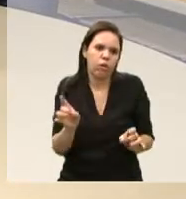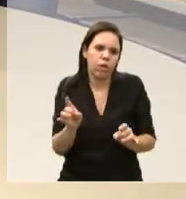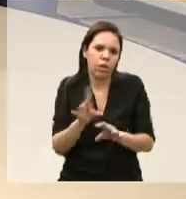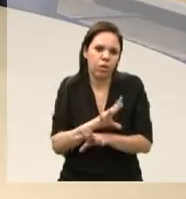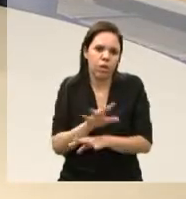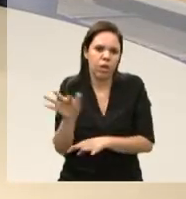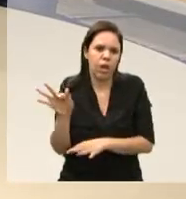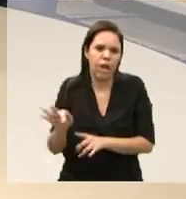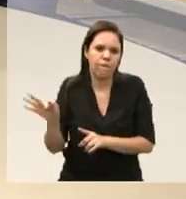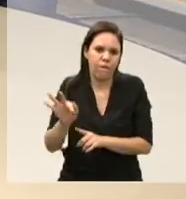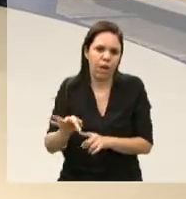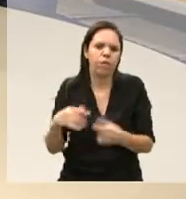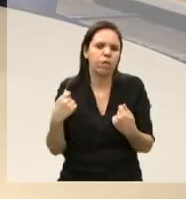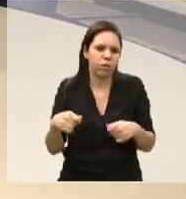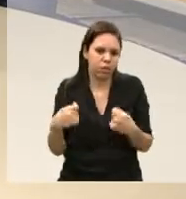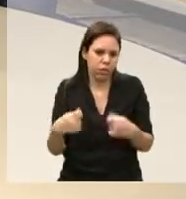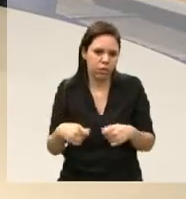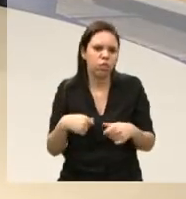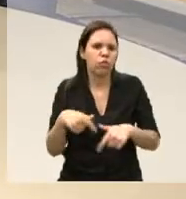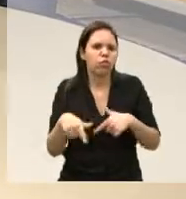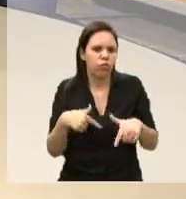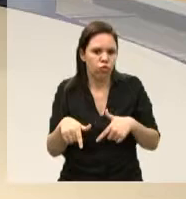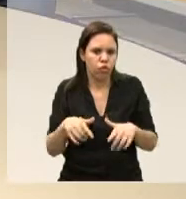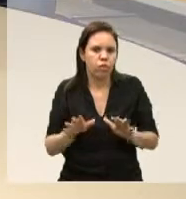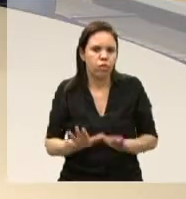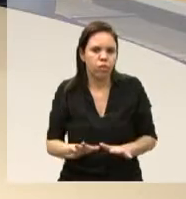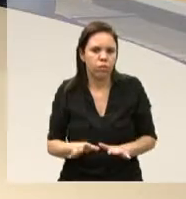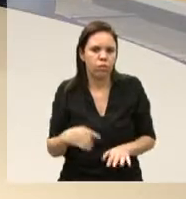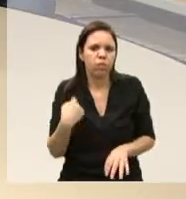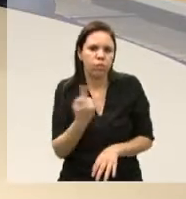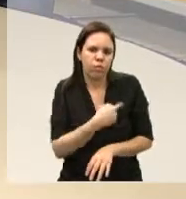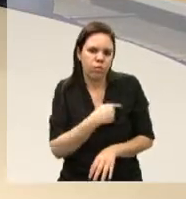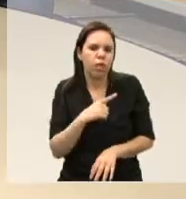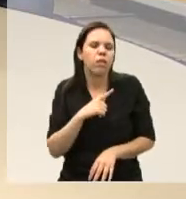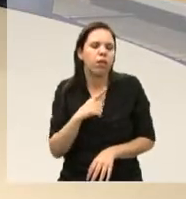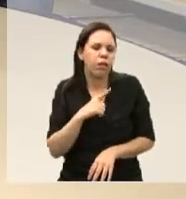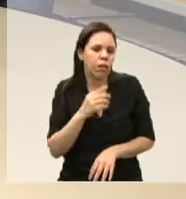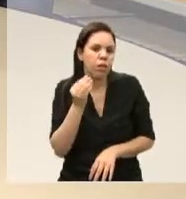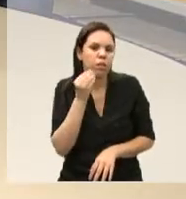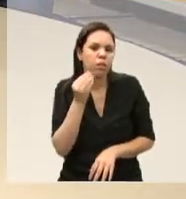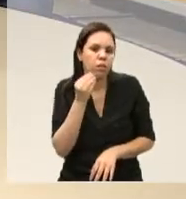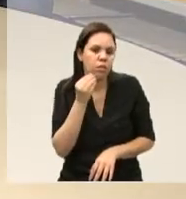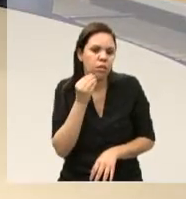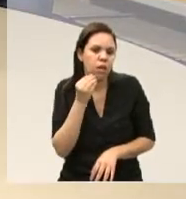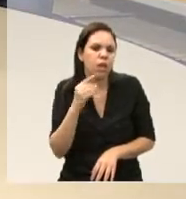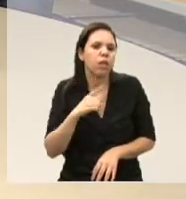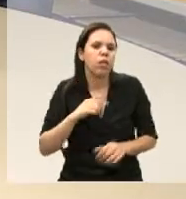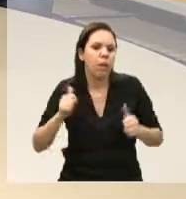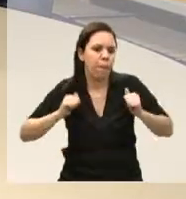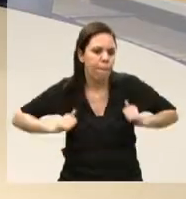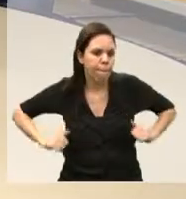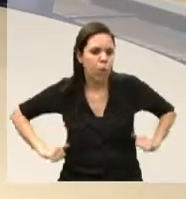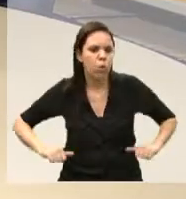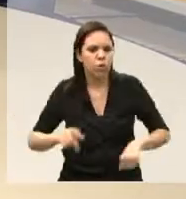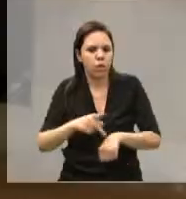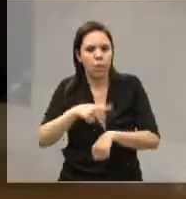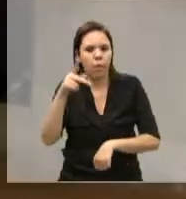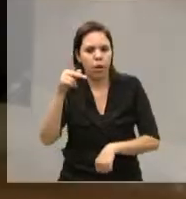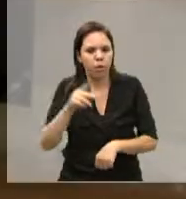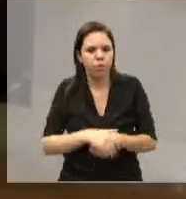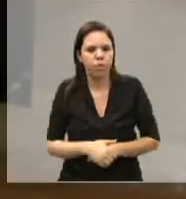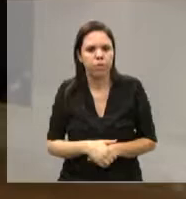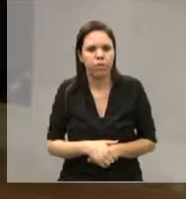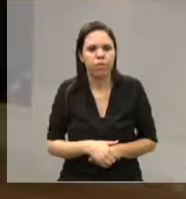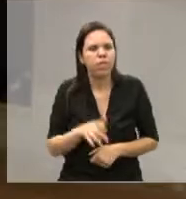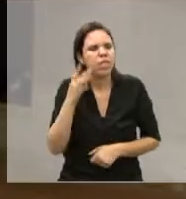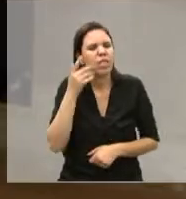geral, ele precisa do emprego, de trabalhar. Mas a gente tem oportunidades, a gente tem bolsas de pós-graduação. São